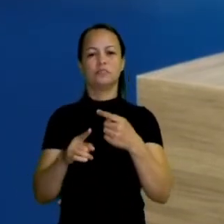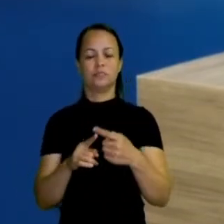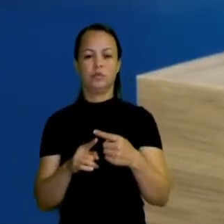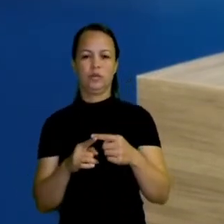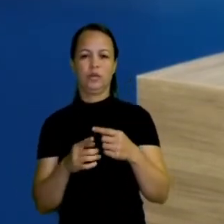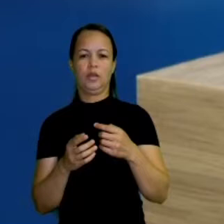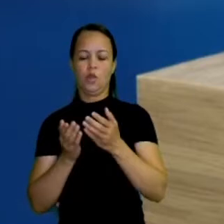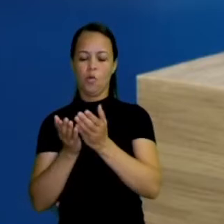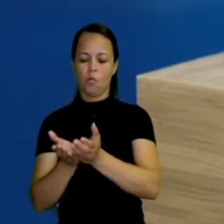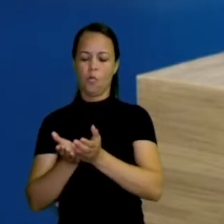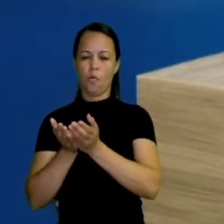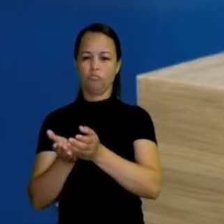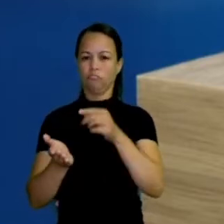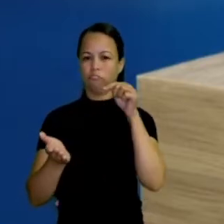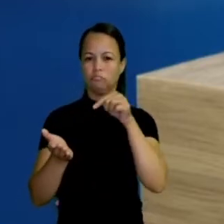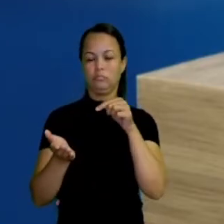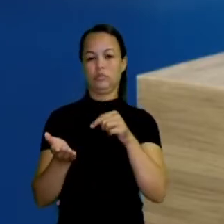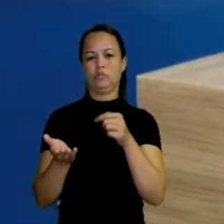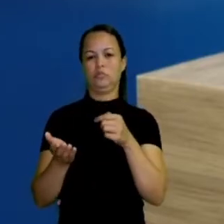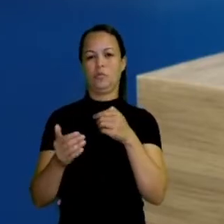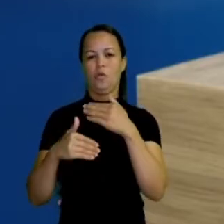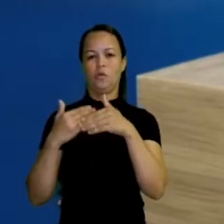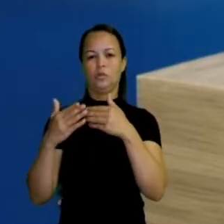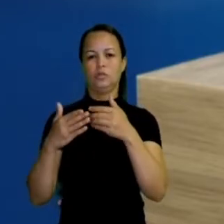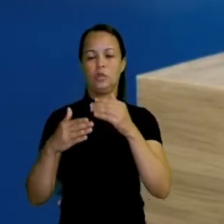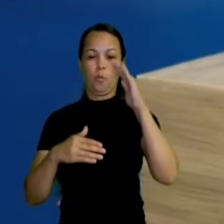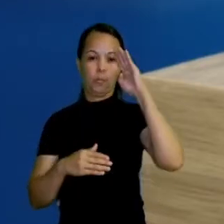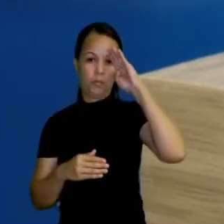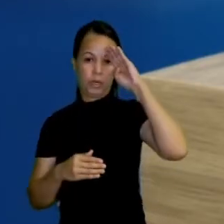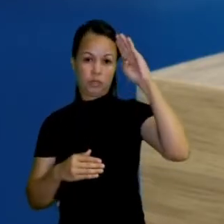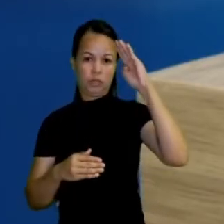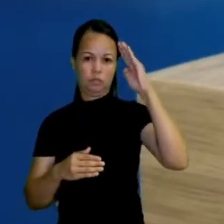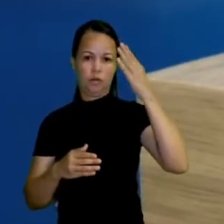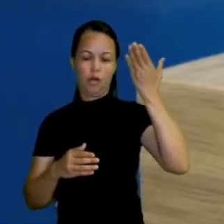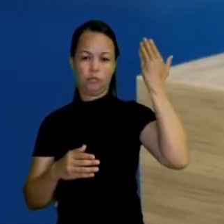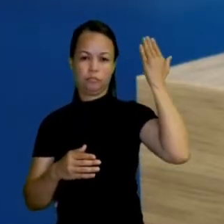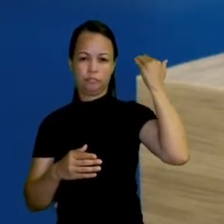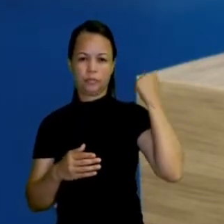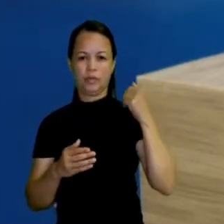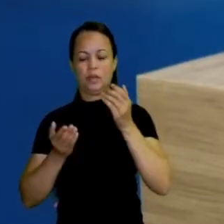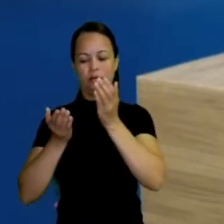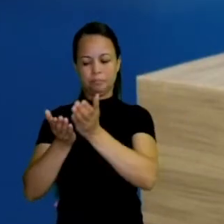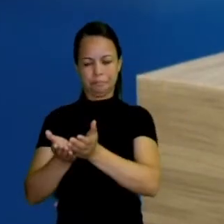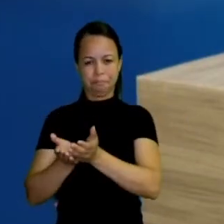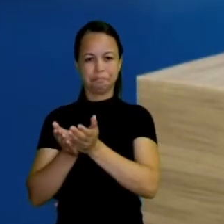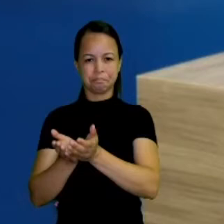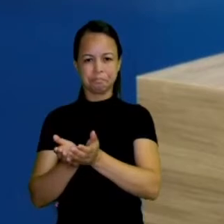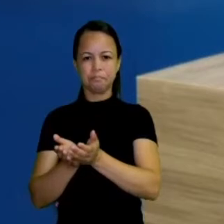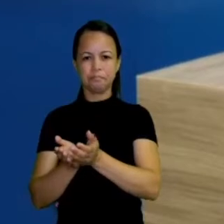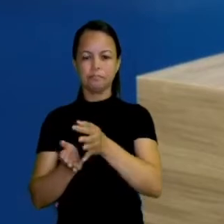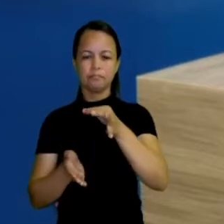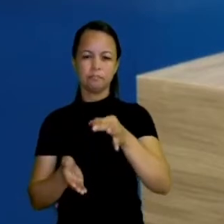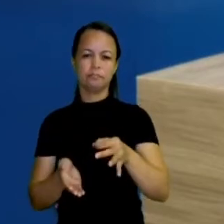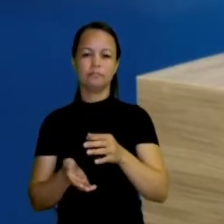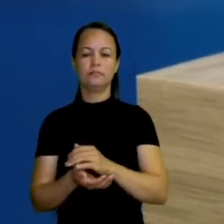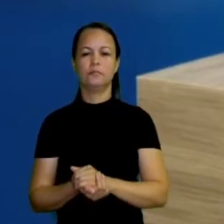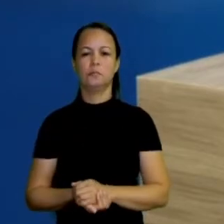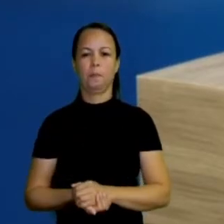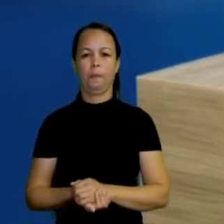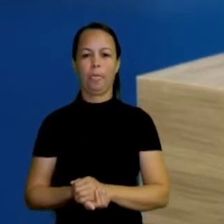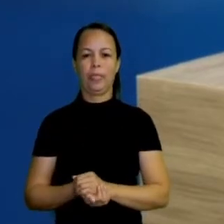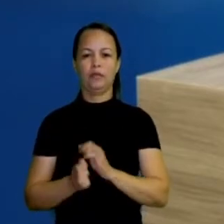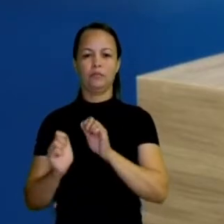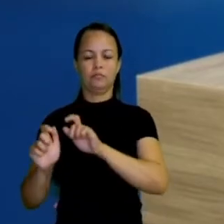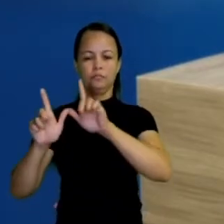modelo de transporte e o principal da época eram as embarcações, tá certo? Então, vamos passar para o